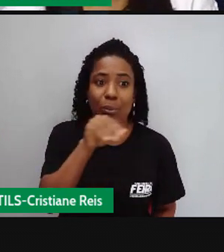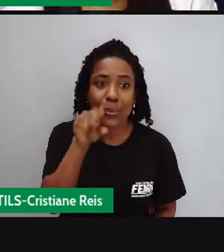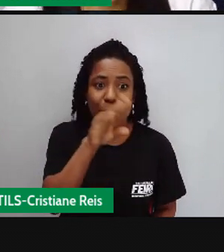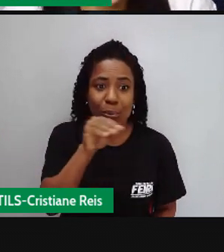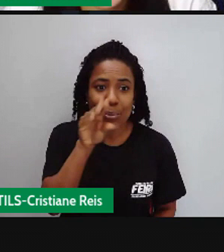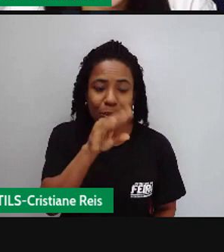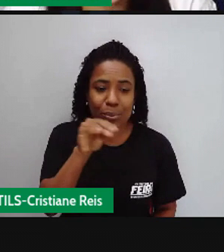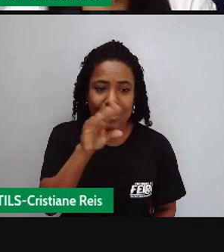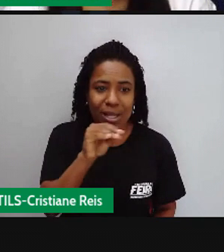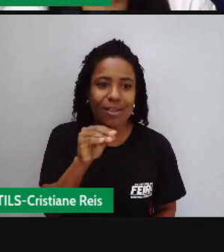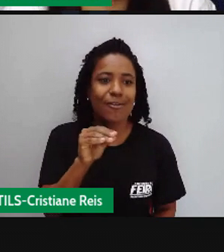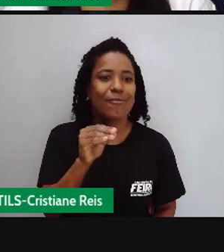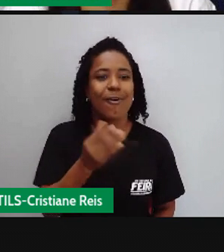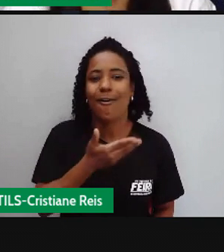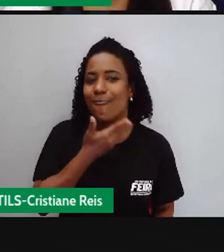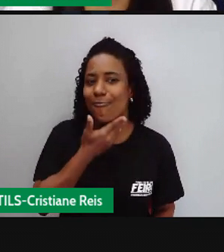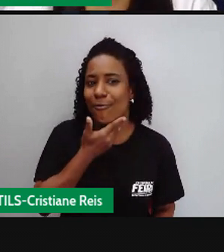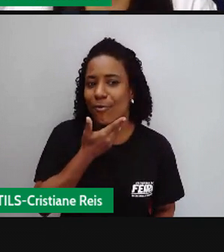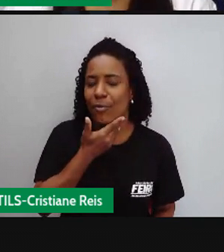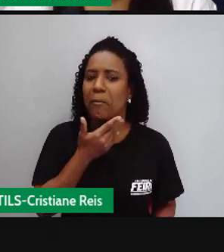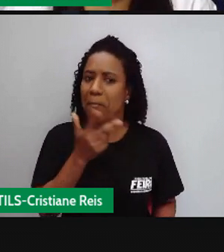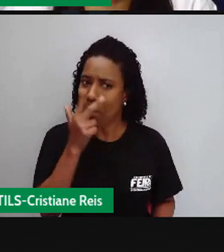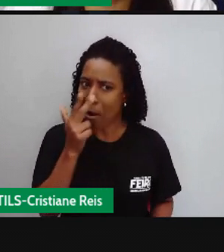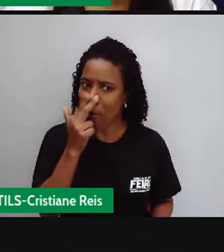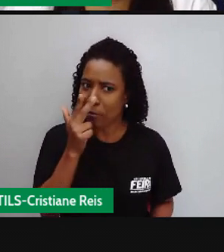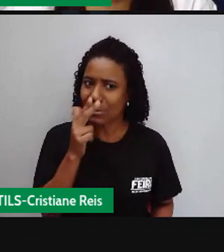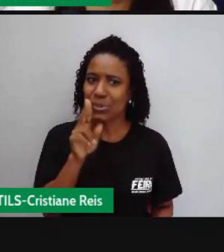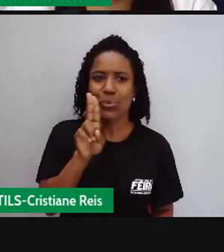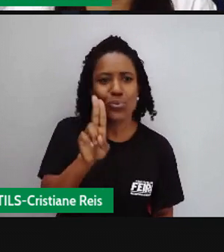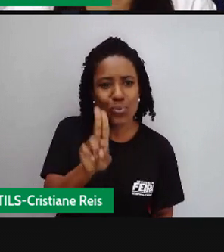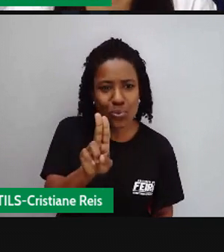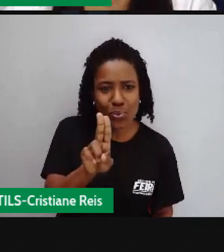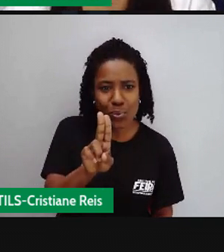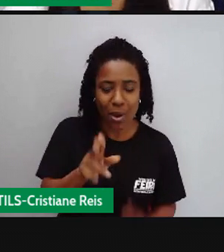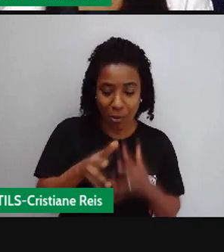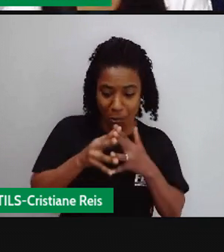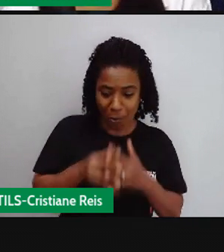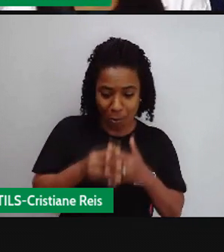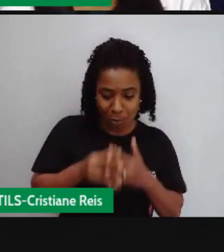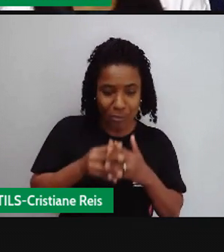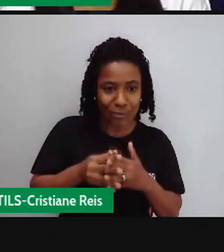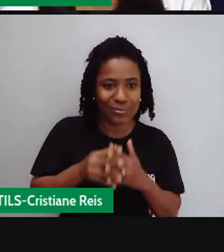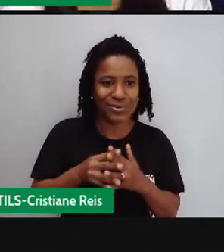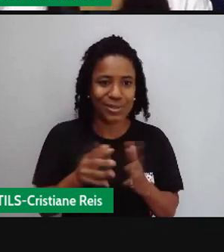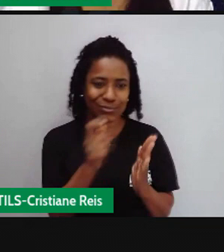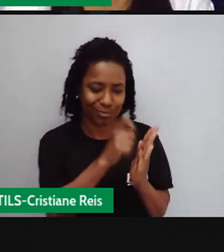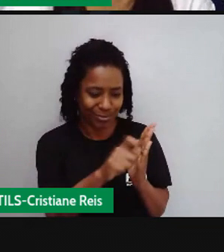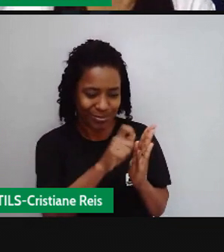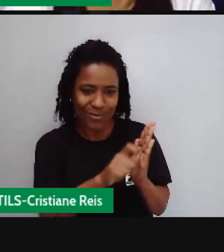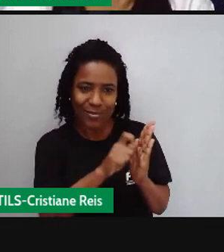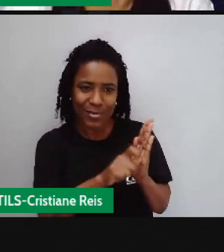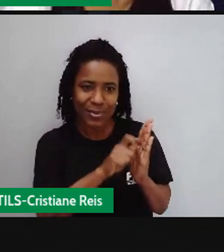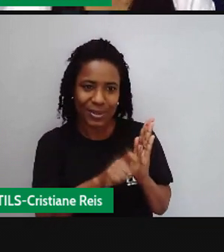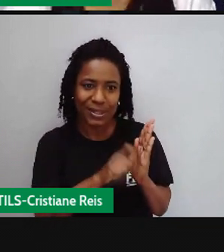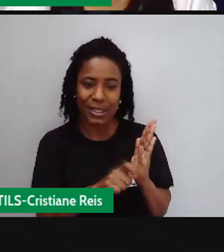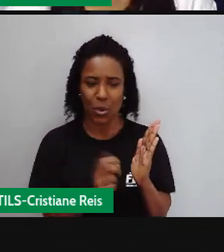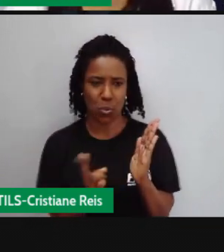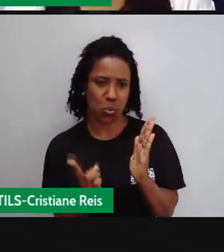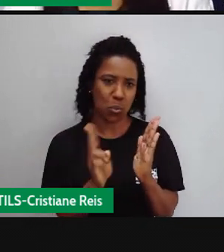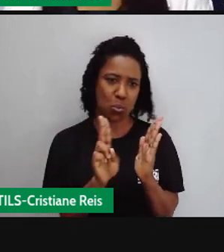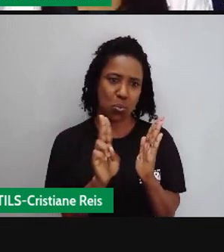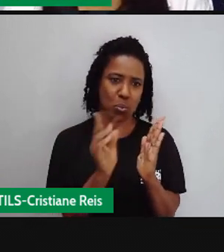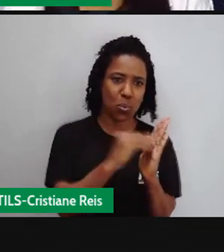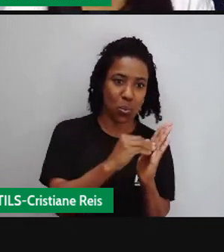na hora de escrever. Então, é preciso estar muito atento, né, a algumas situações, a algumas regras, para a